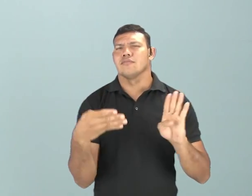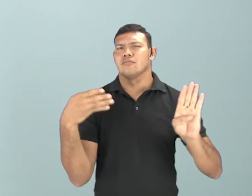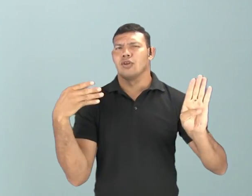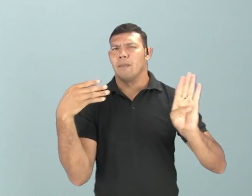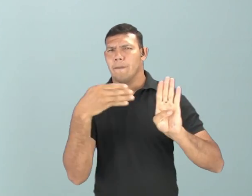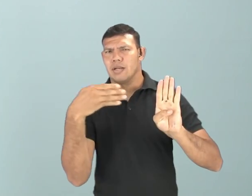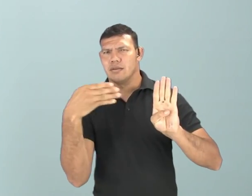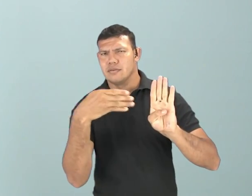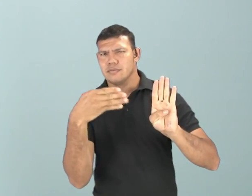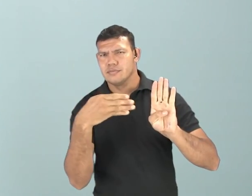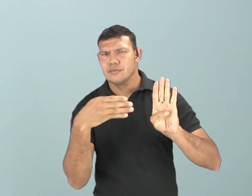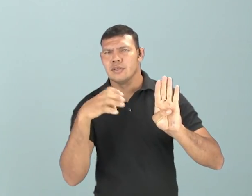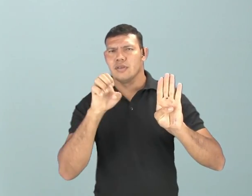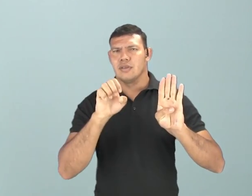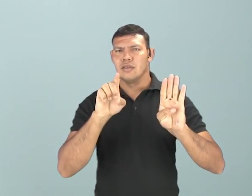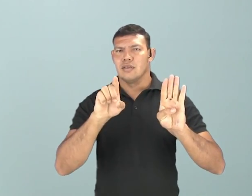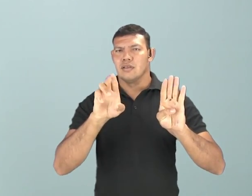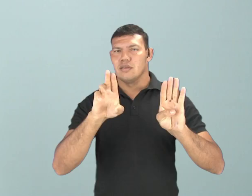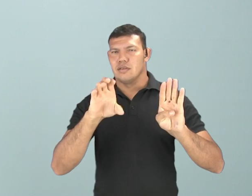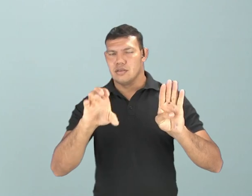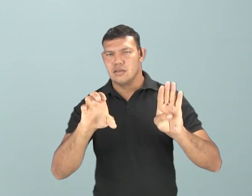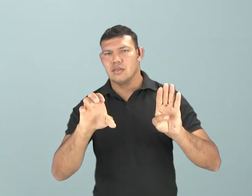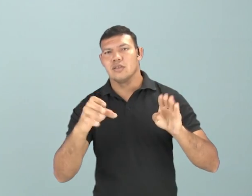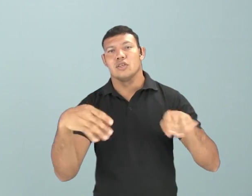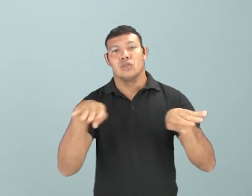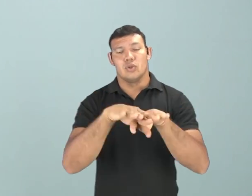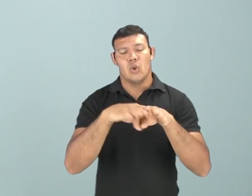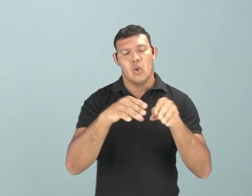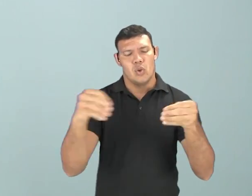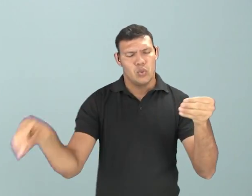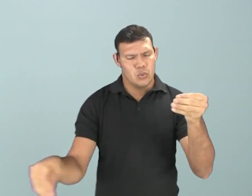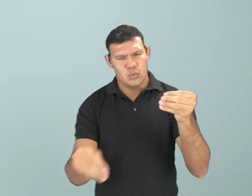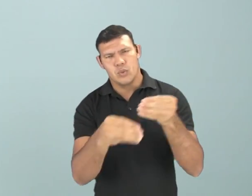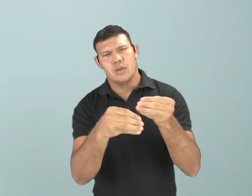ter acesso aos exercícios complementares, sequência didática,